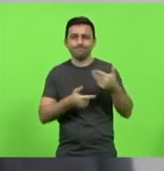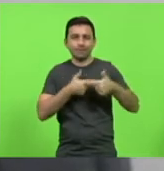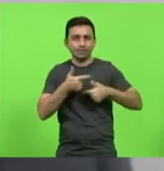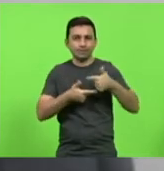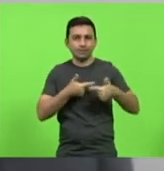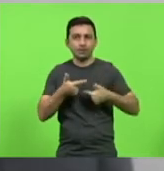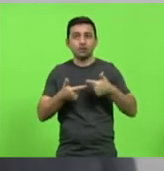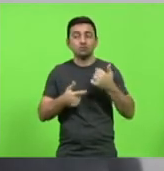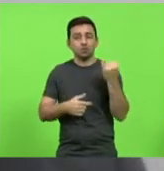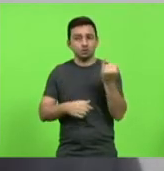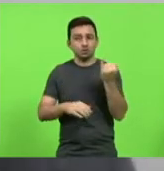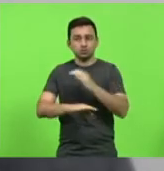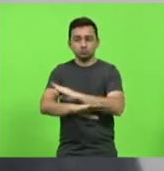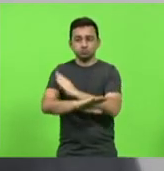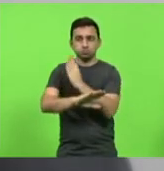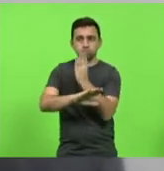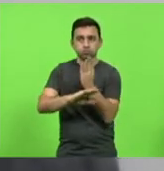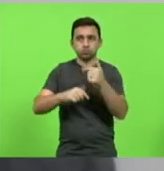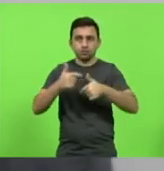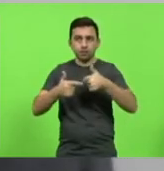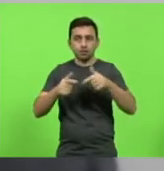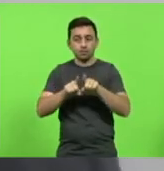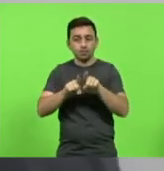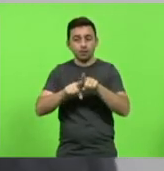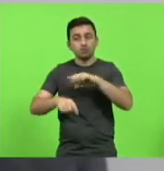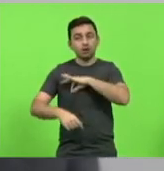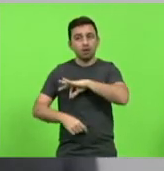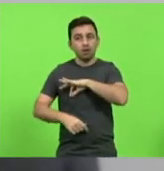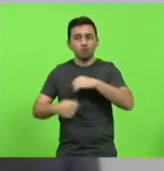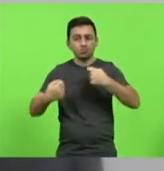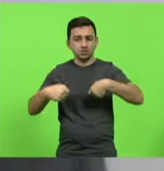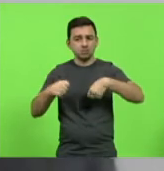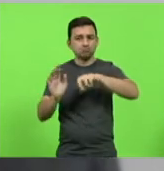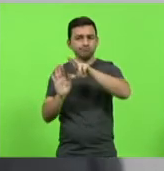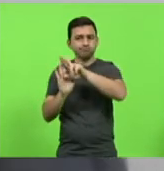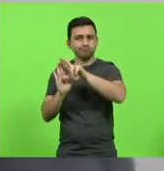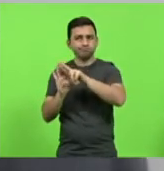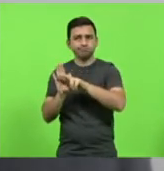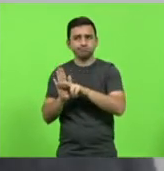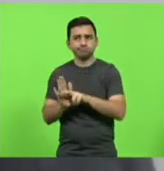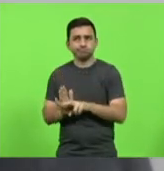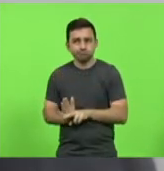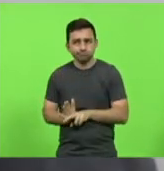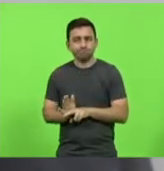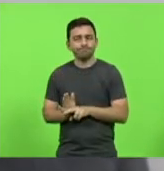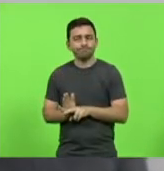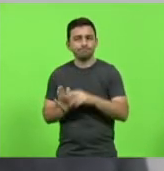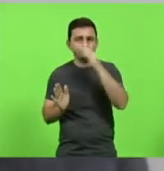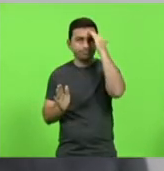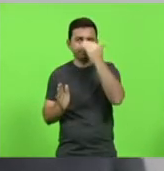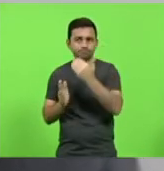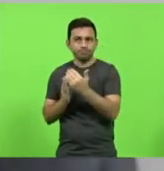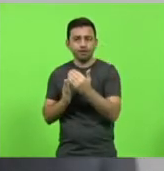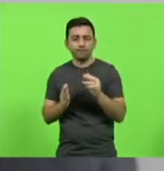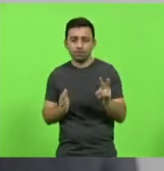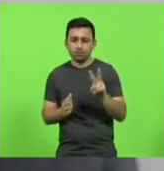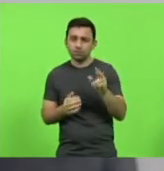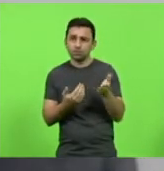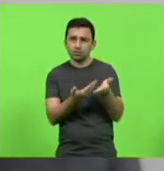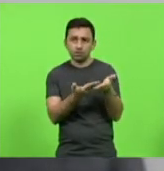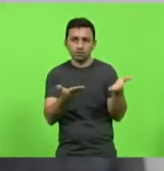jornada do trabalho, assim como os salários, precisam ser regulamentadas como forma de valorização do trabalho